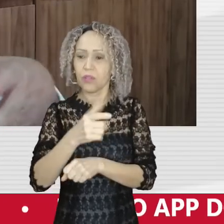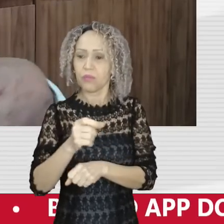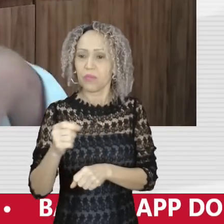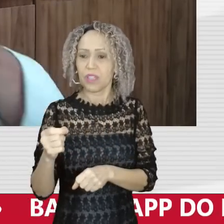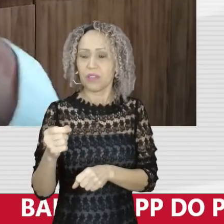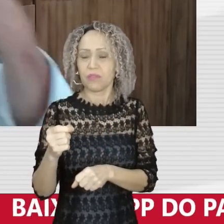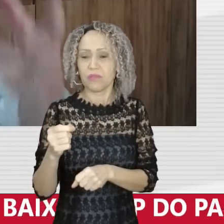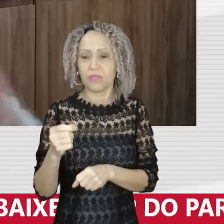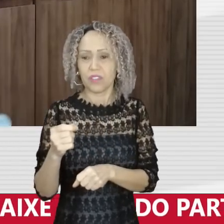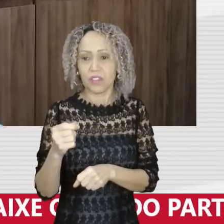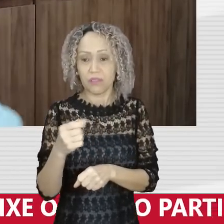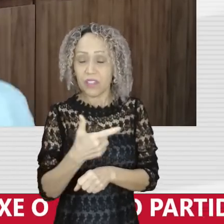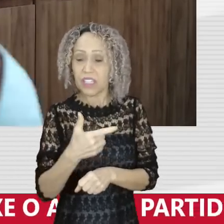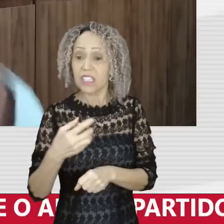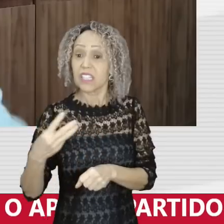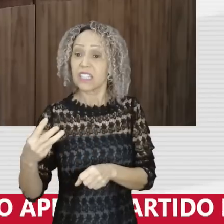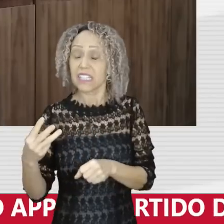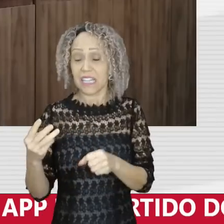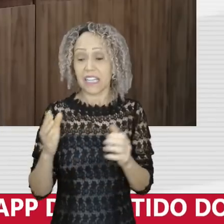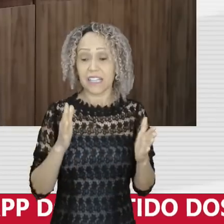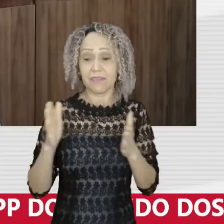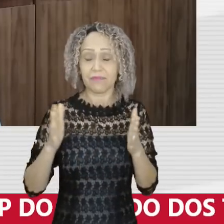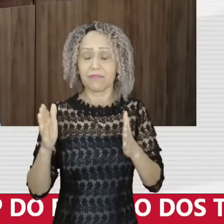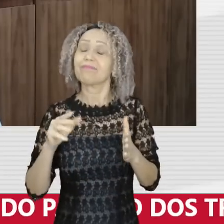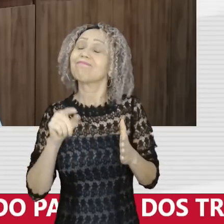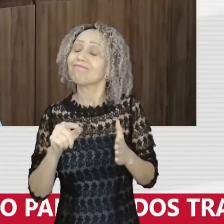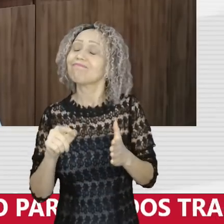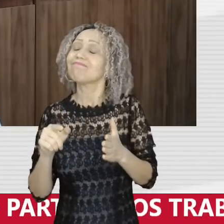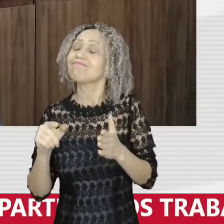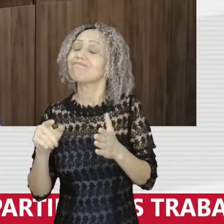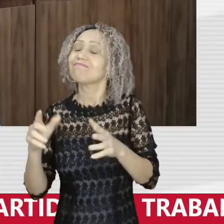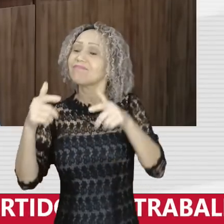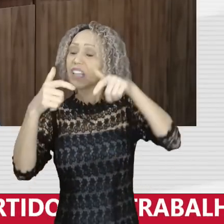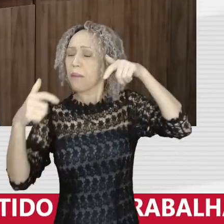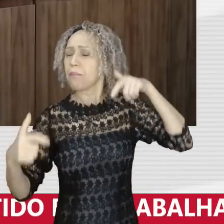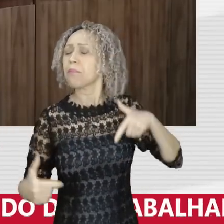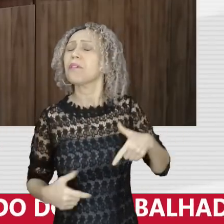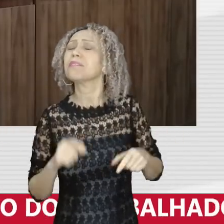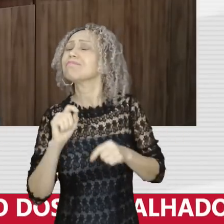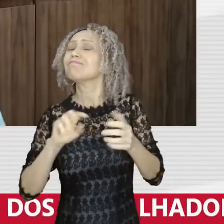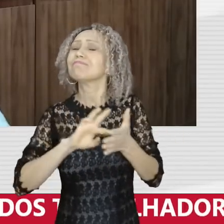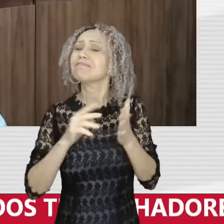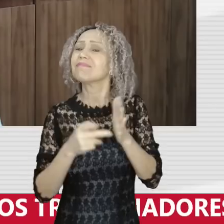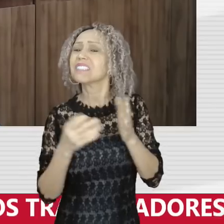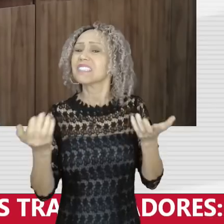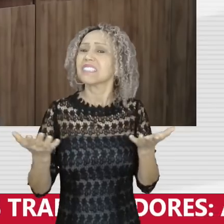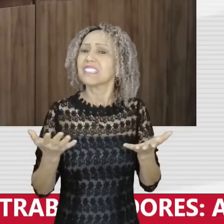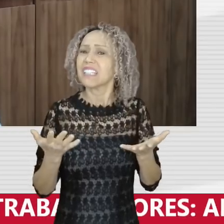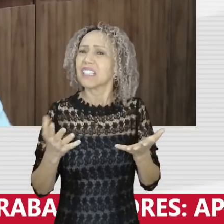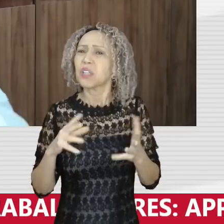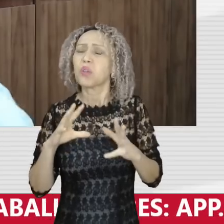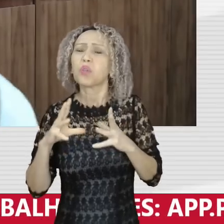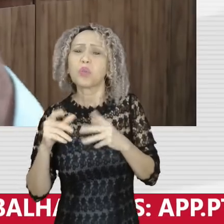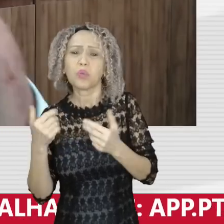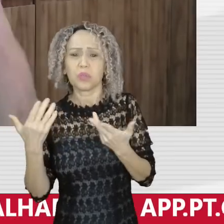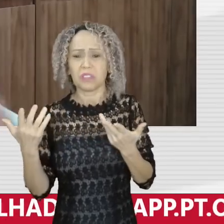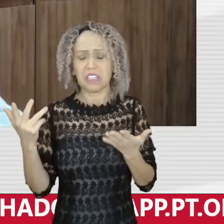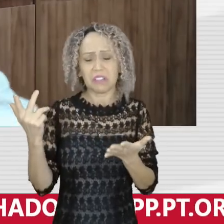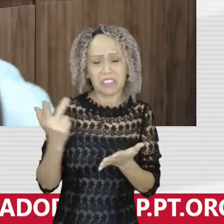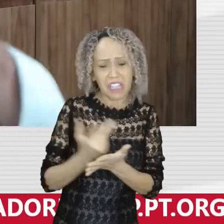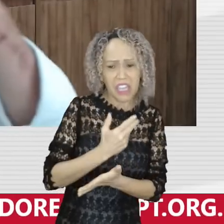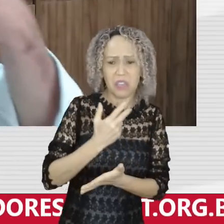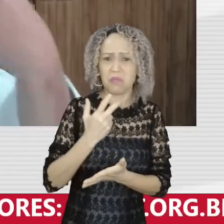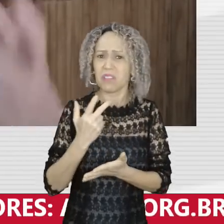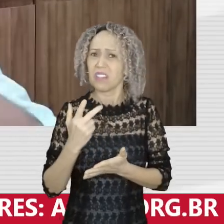da candidatura Lula, toda a pressão, todas as injustiças que ela sofreu, Qual a importância dessa posse,